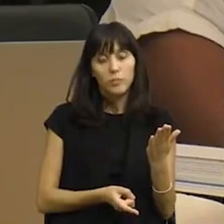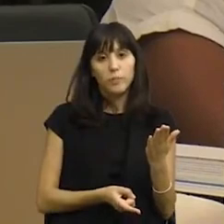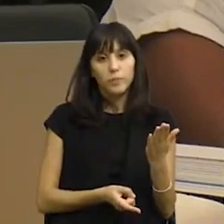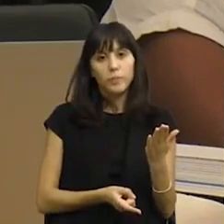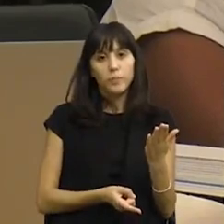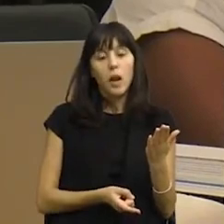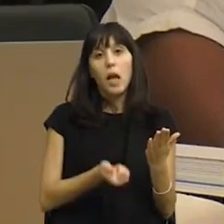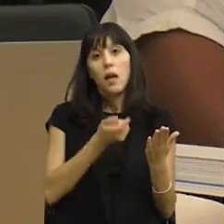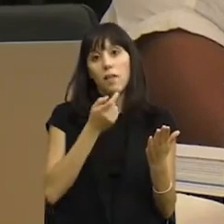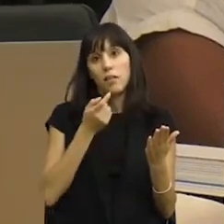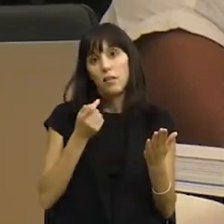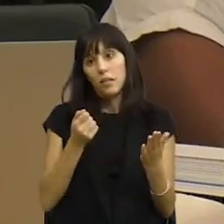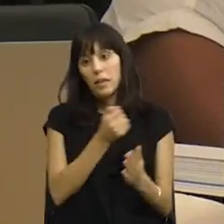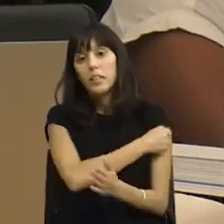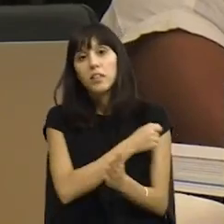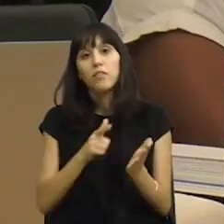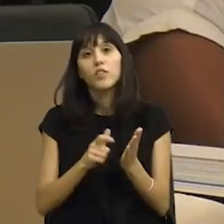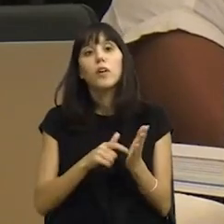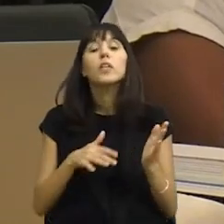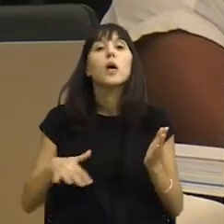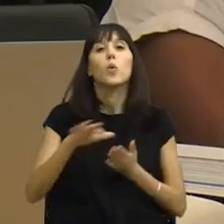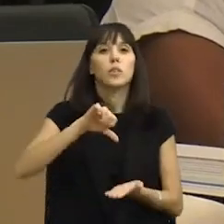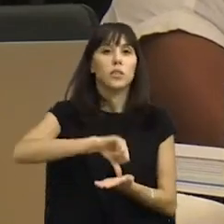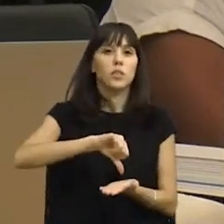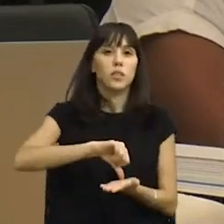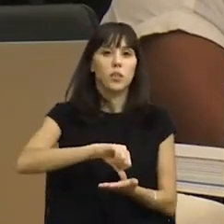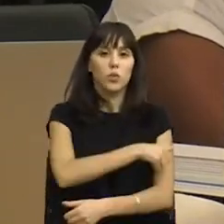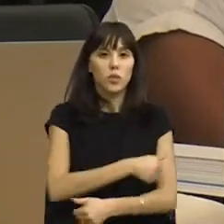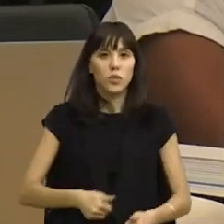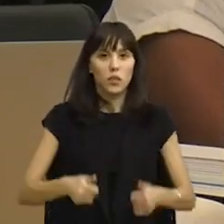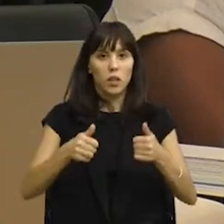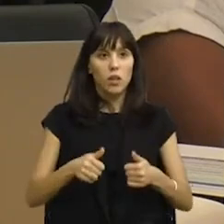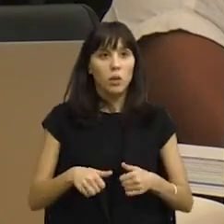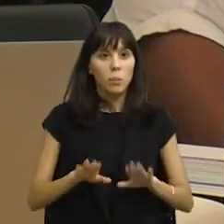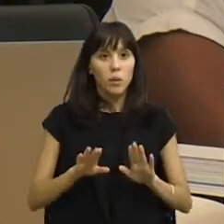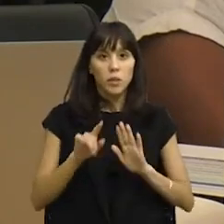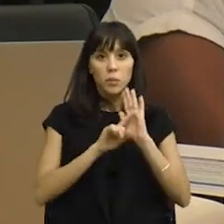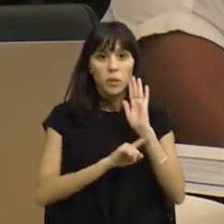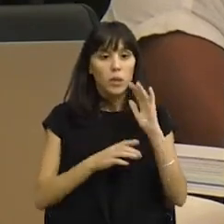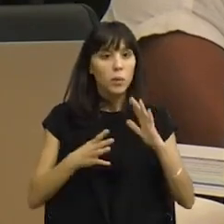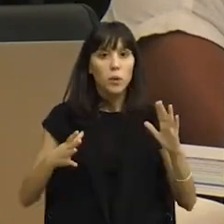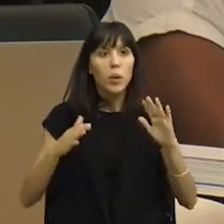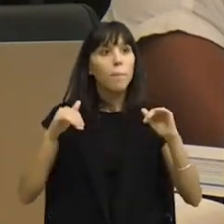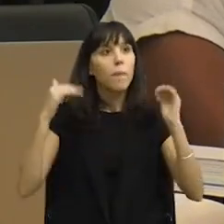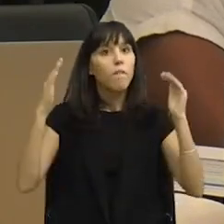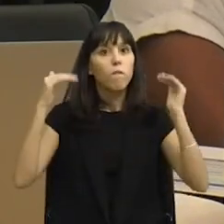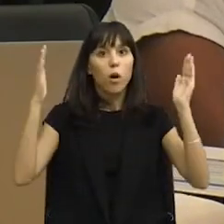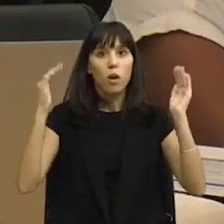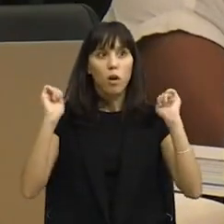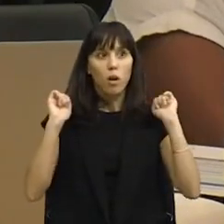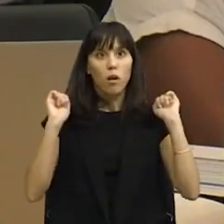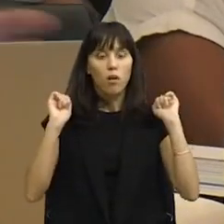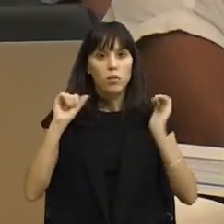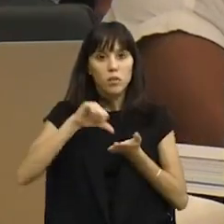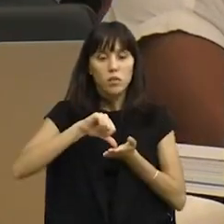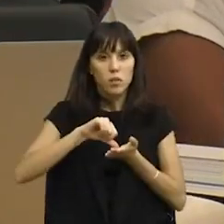que onde existe maior carência habitacional é no centro da cidade. Mas a maior parte das medidas são para a periferia da cidade, portanto,